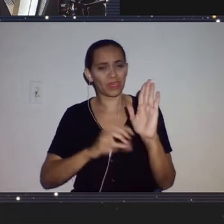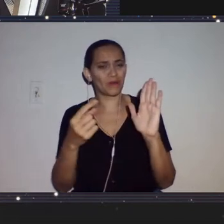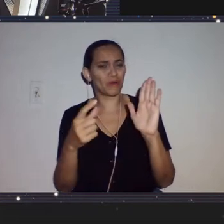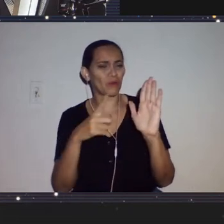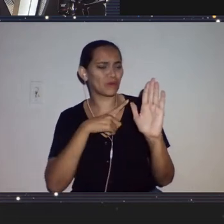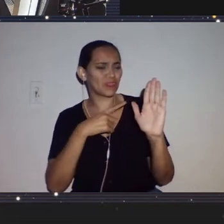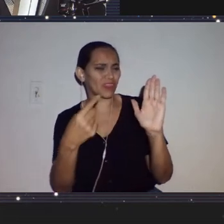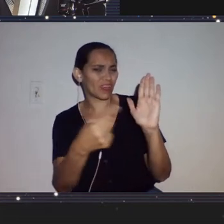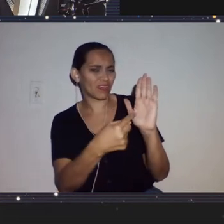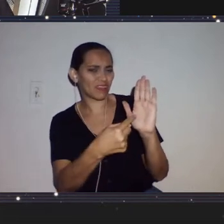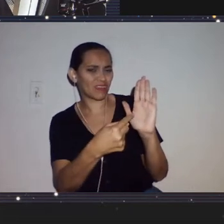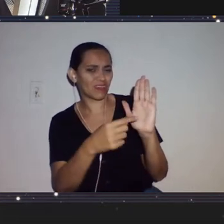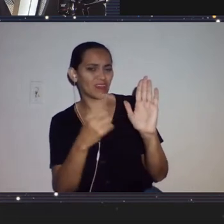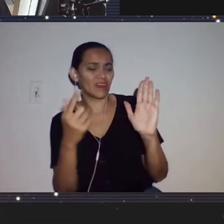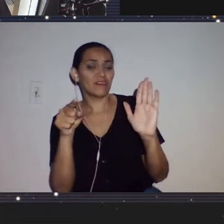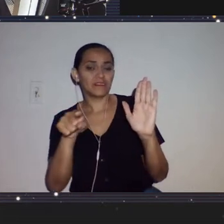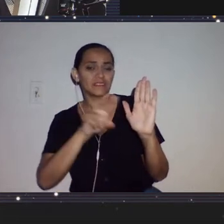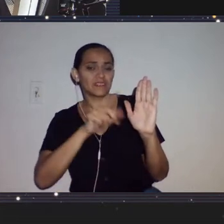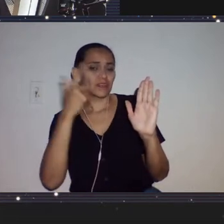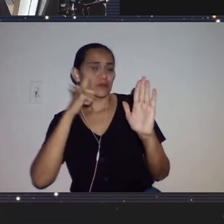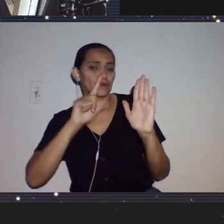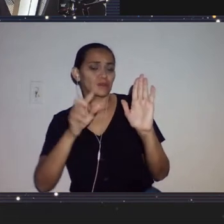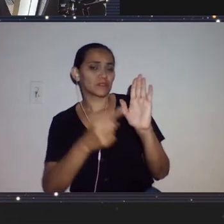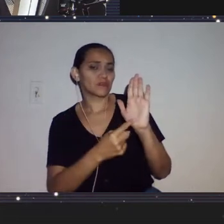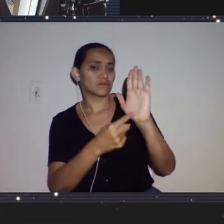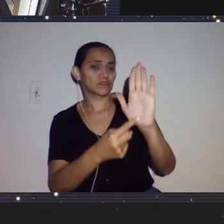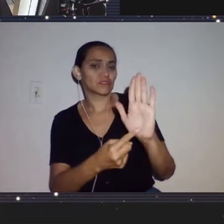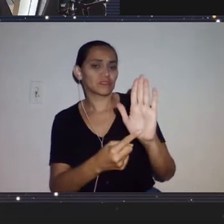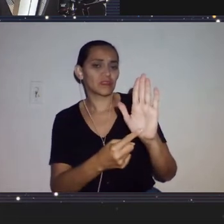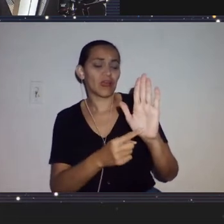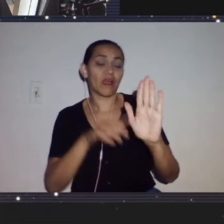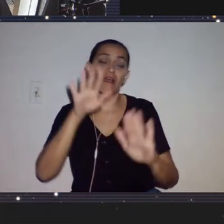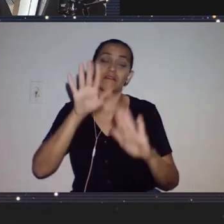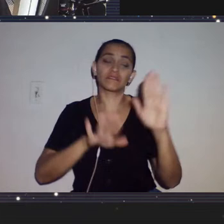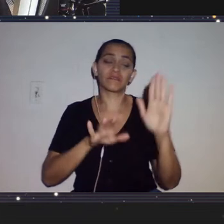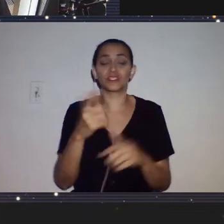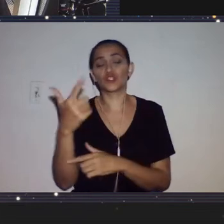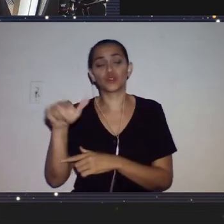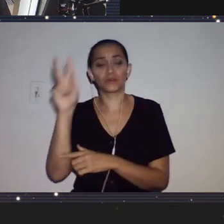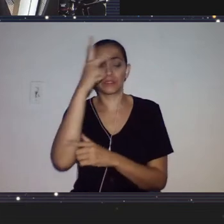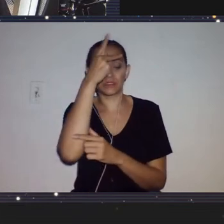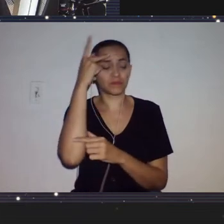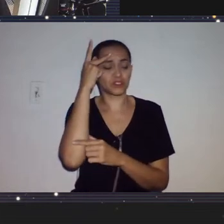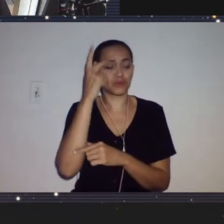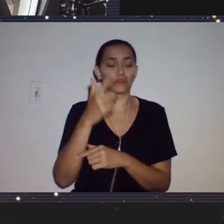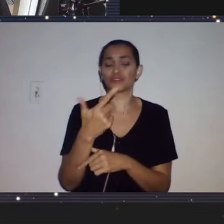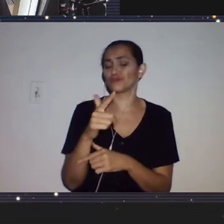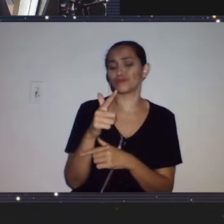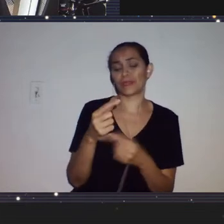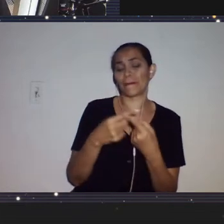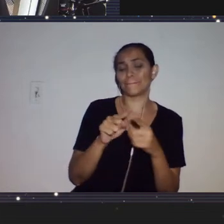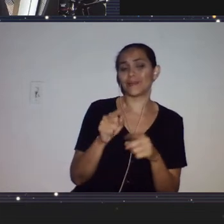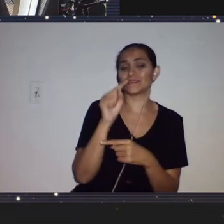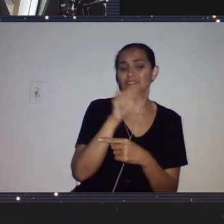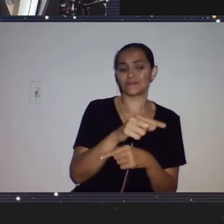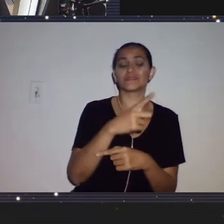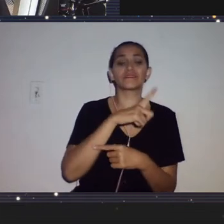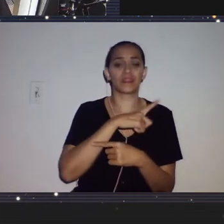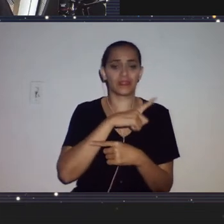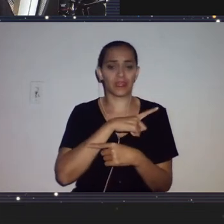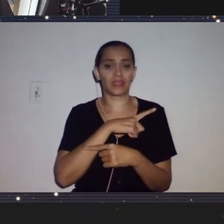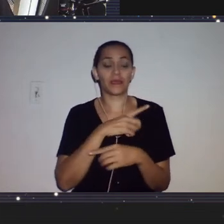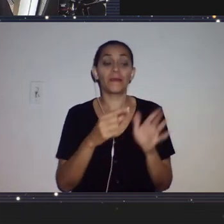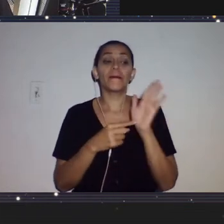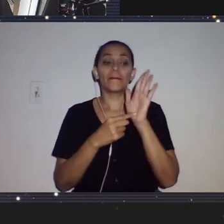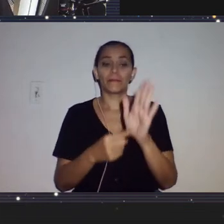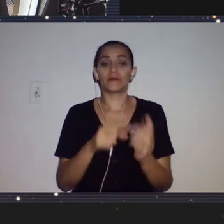pessoas não teriam, ou talvez que você ache interessante de fato, e que mostre que você já